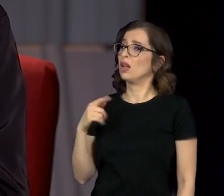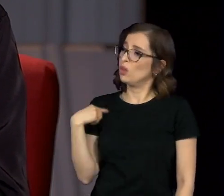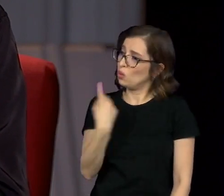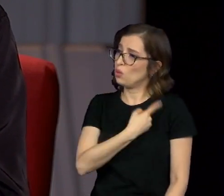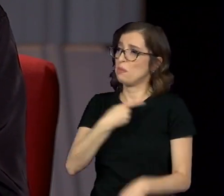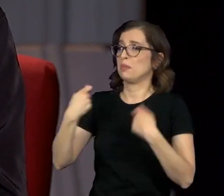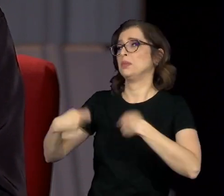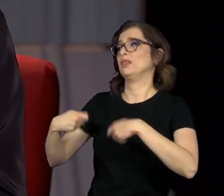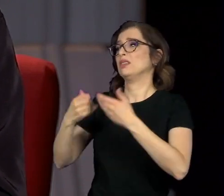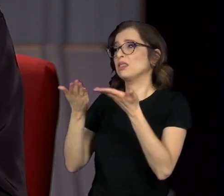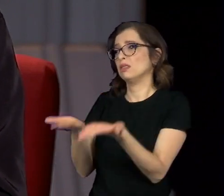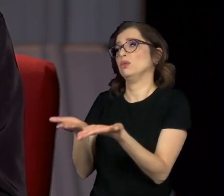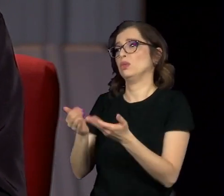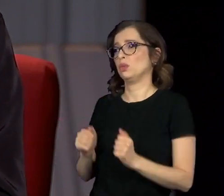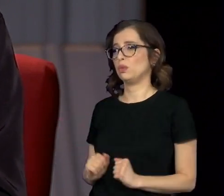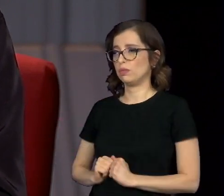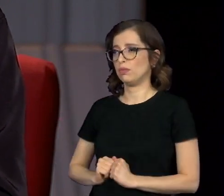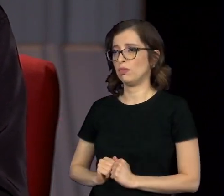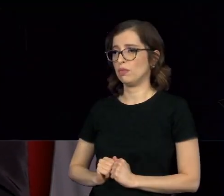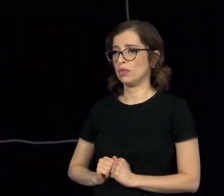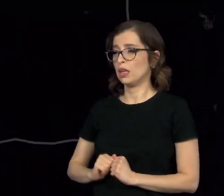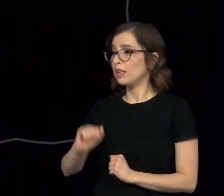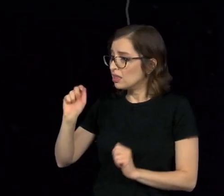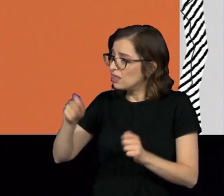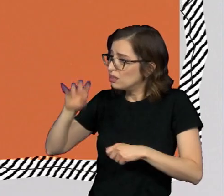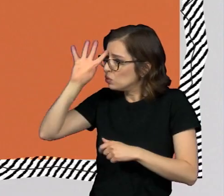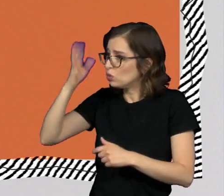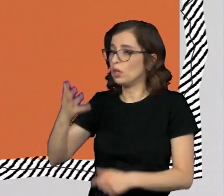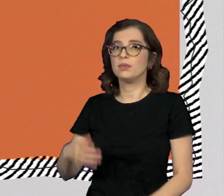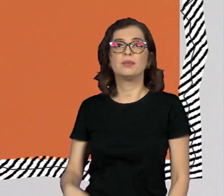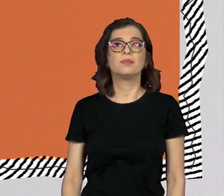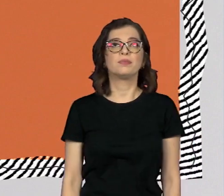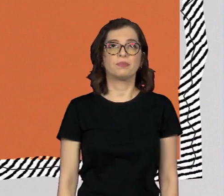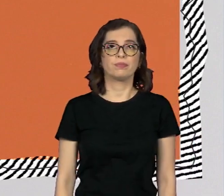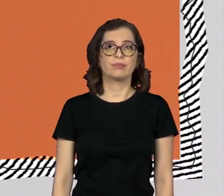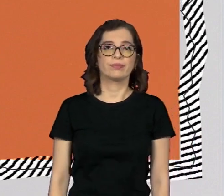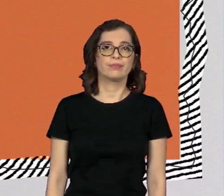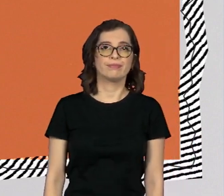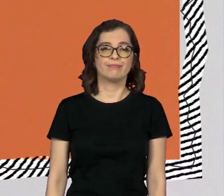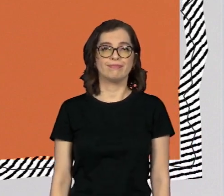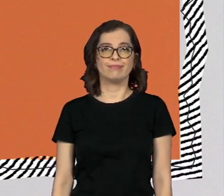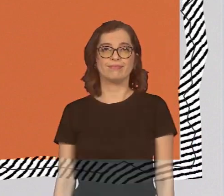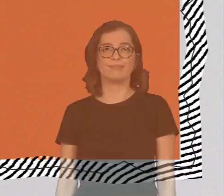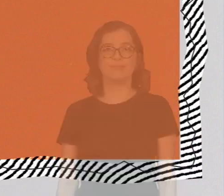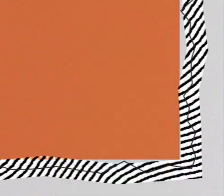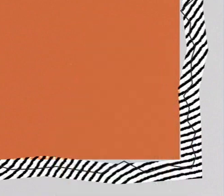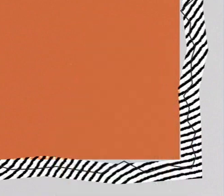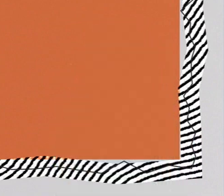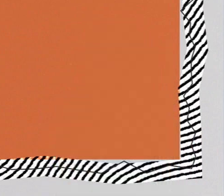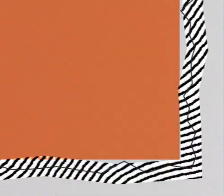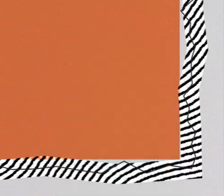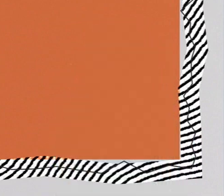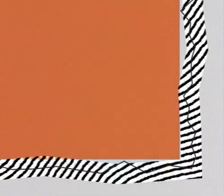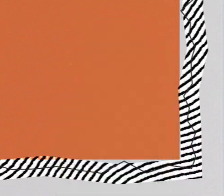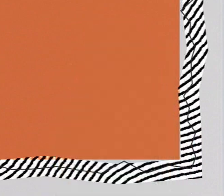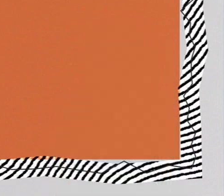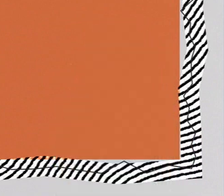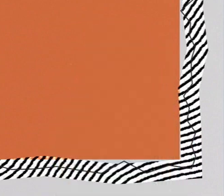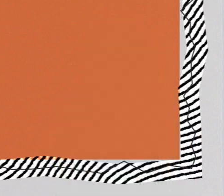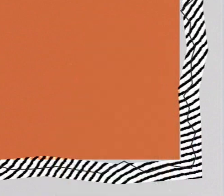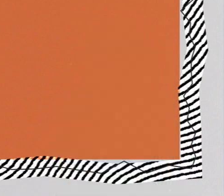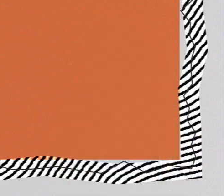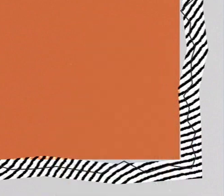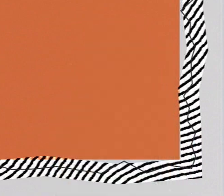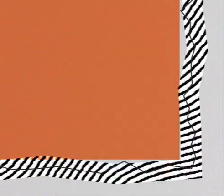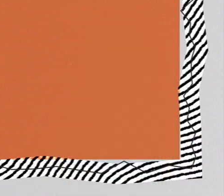sério, porque nós não comemos commodities. Vamos fazer na casca do ovo a muda do tomate.